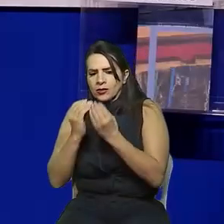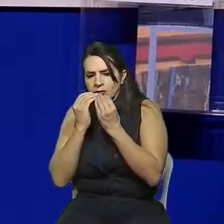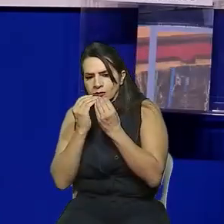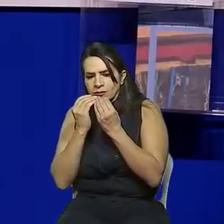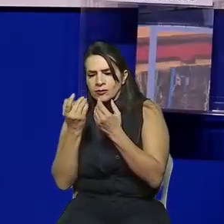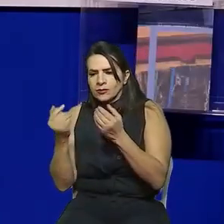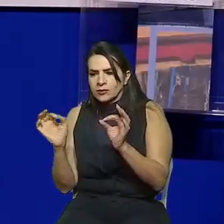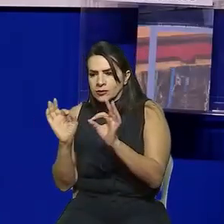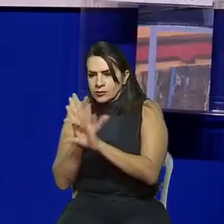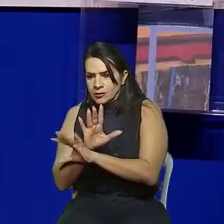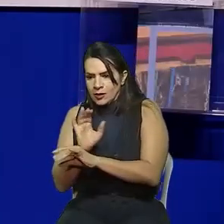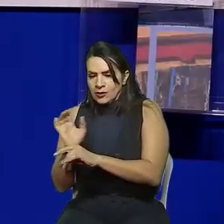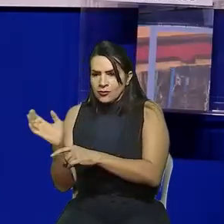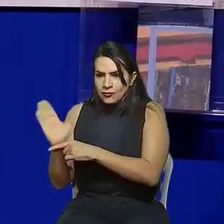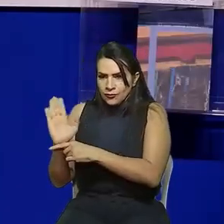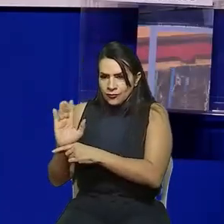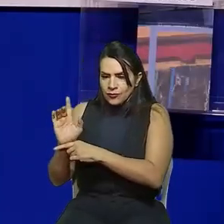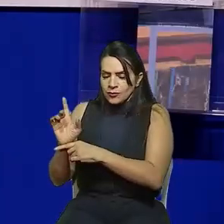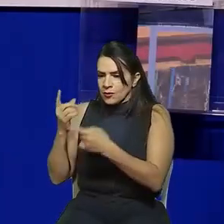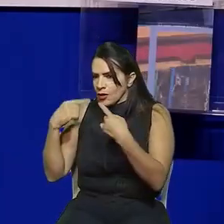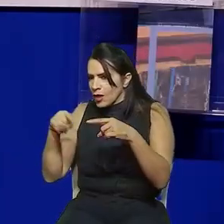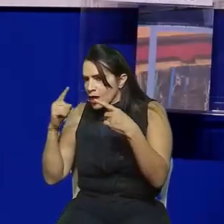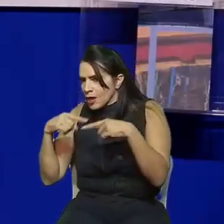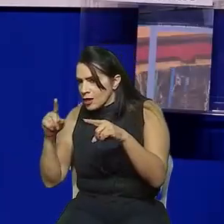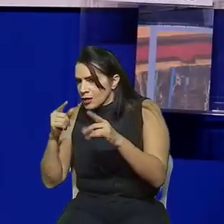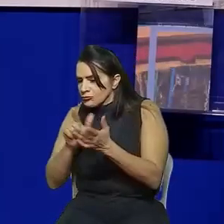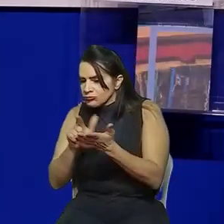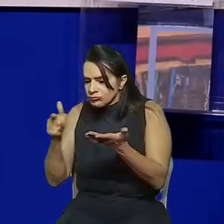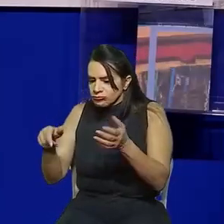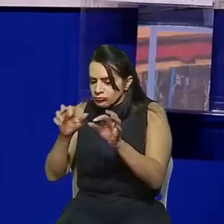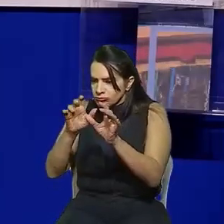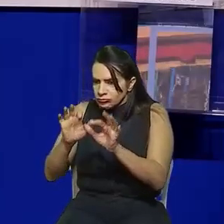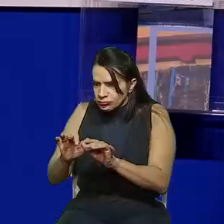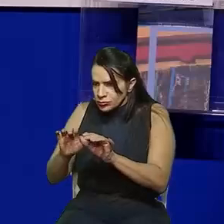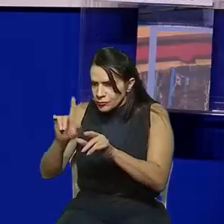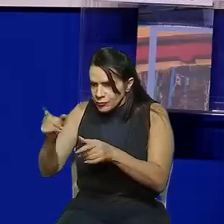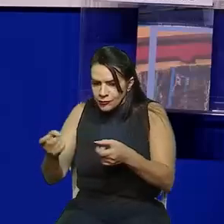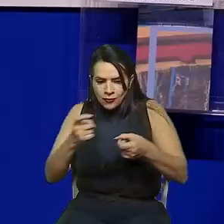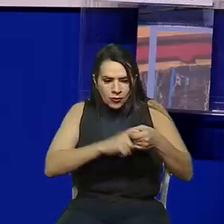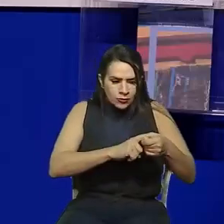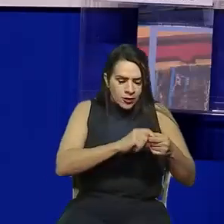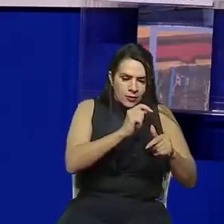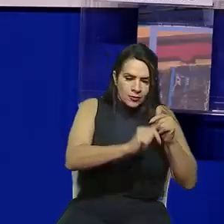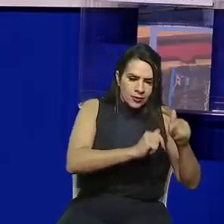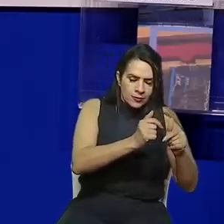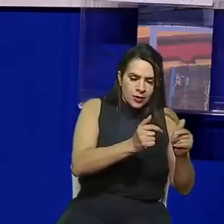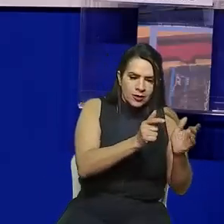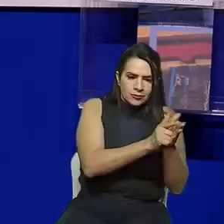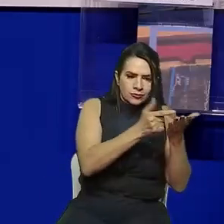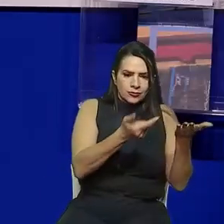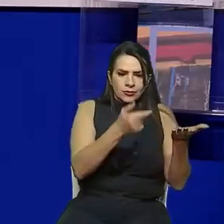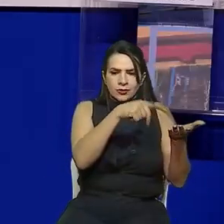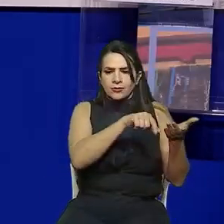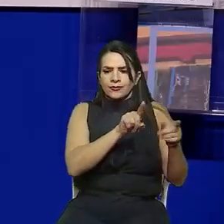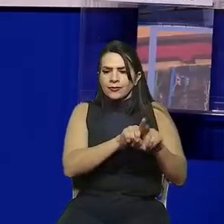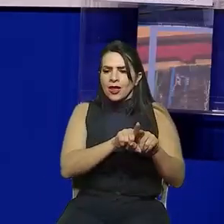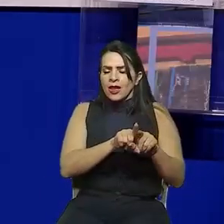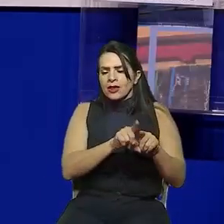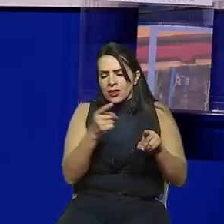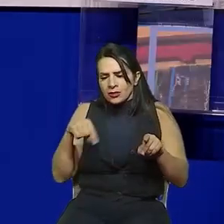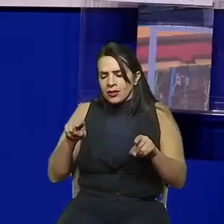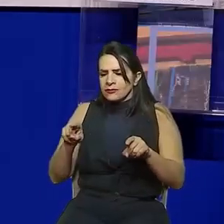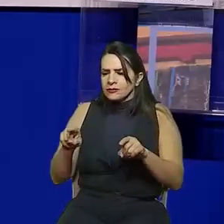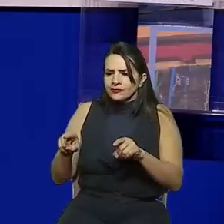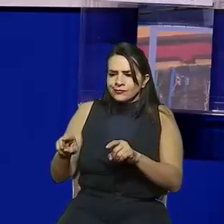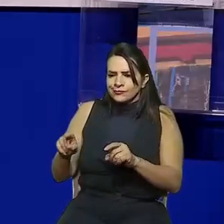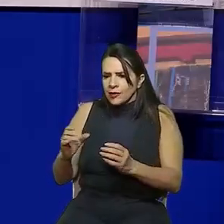correr para a redação, bater a crítica, depois sentar e fazer as coisas. Eu comendo o sanduíche, pus o sanduíche de lado, estava